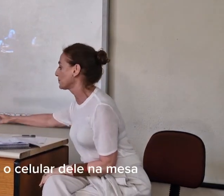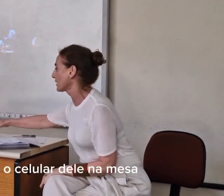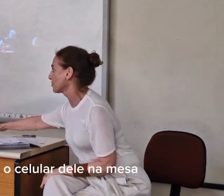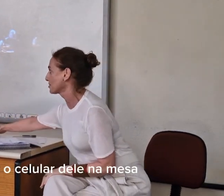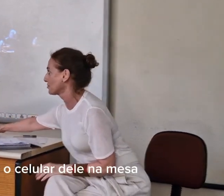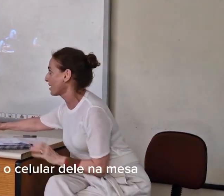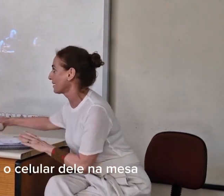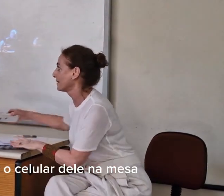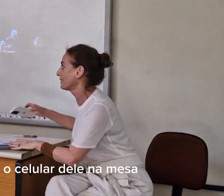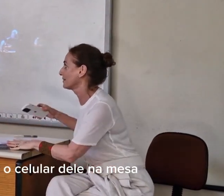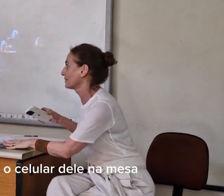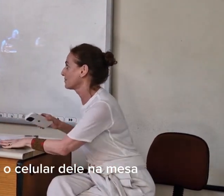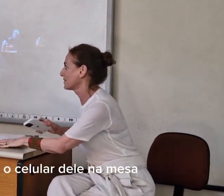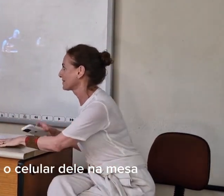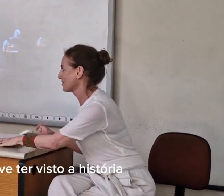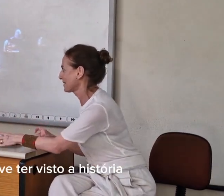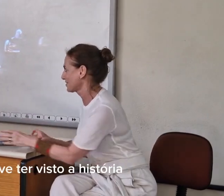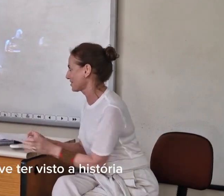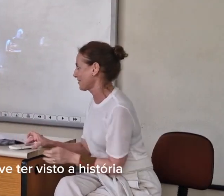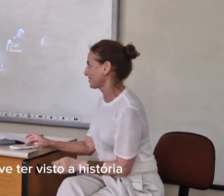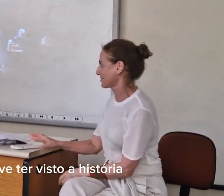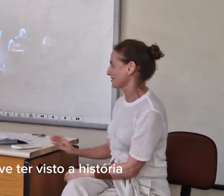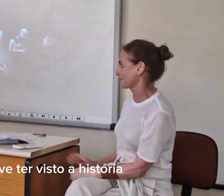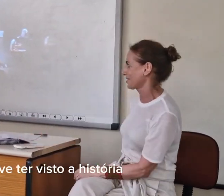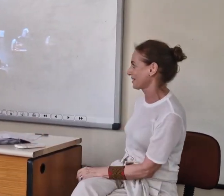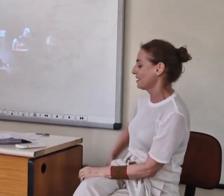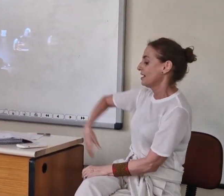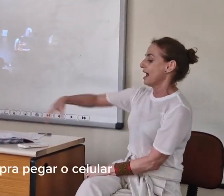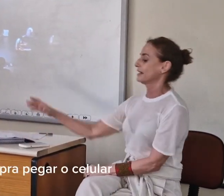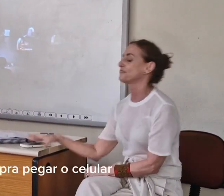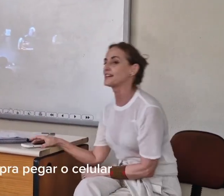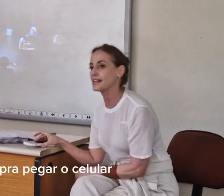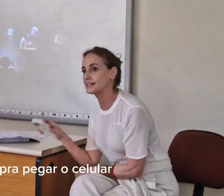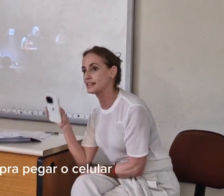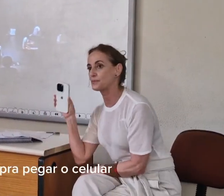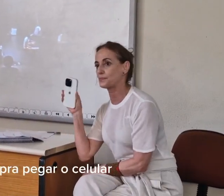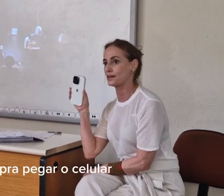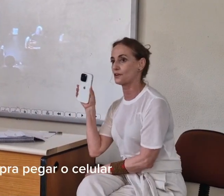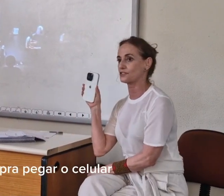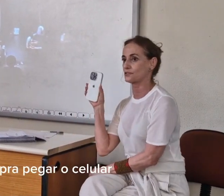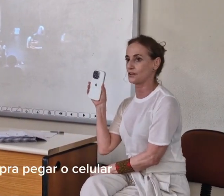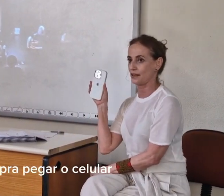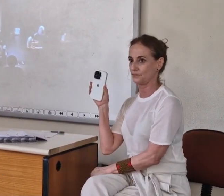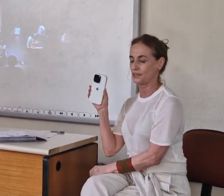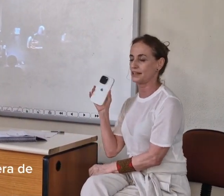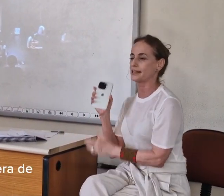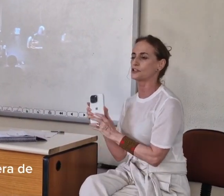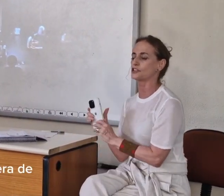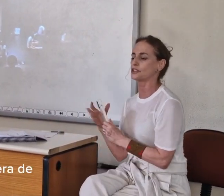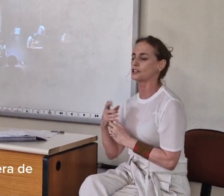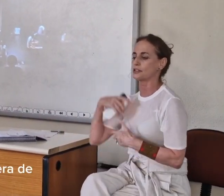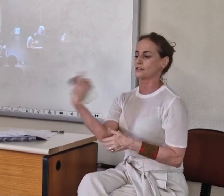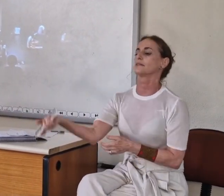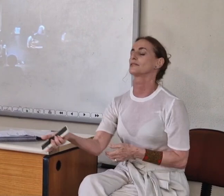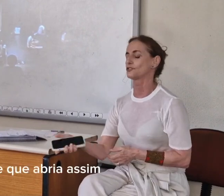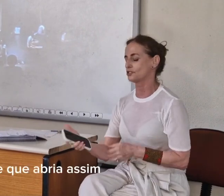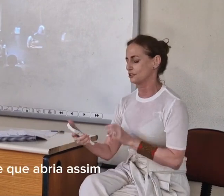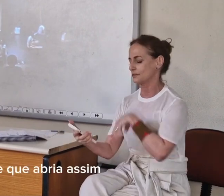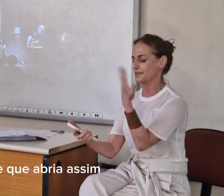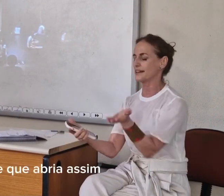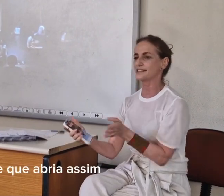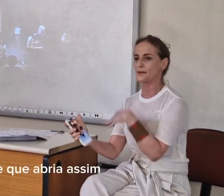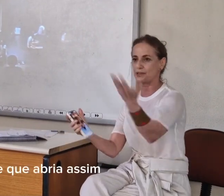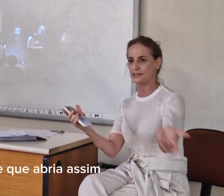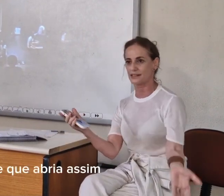Porque ele foi pegar o celular dele. Ele já deve ter pensado, né? Aí fez assim pra pegar o celular. E era